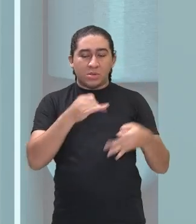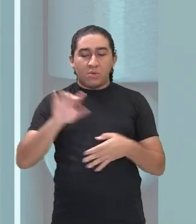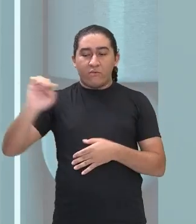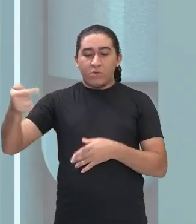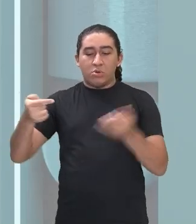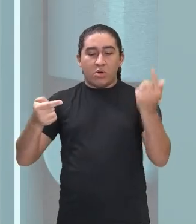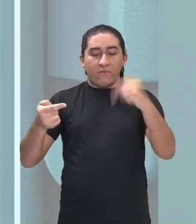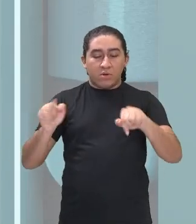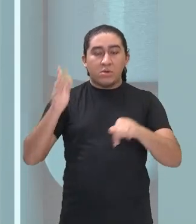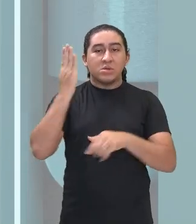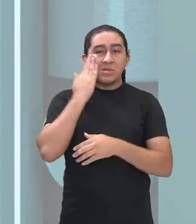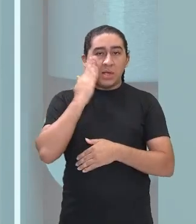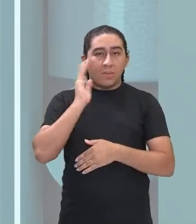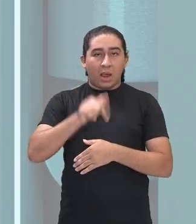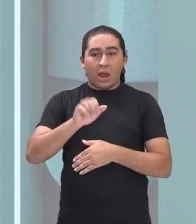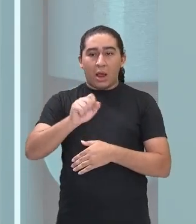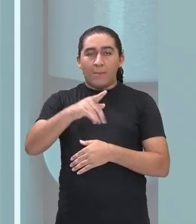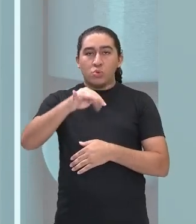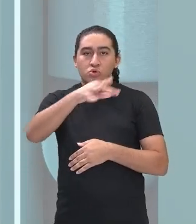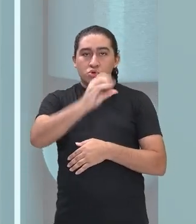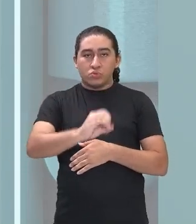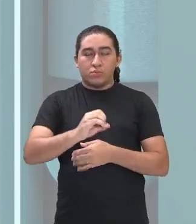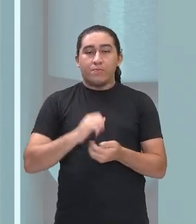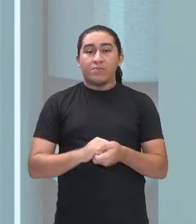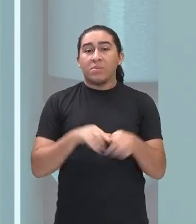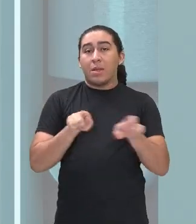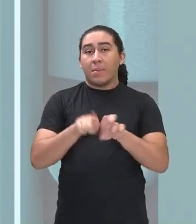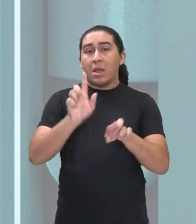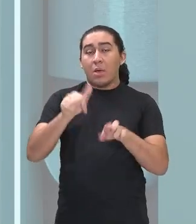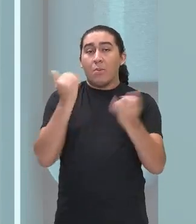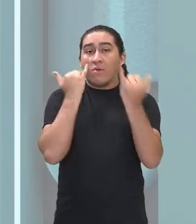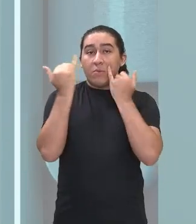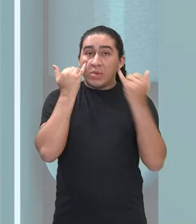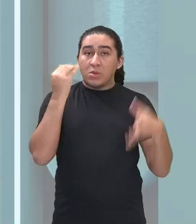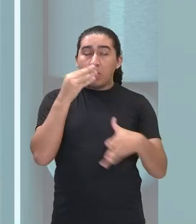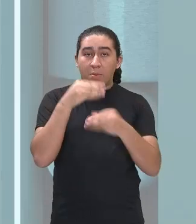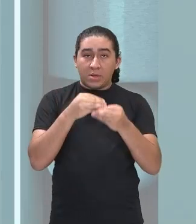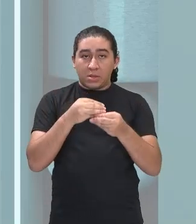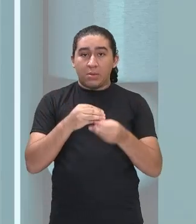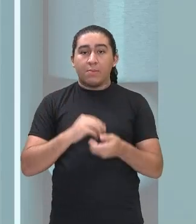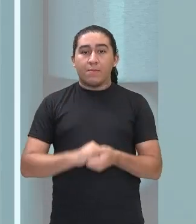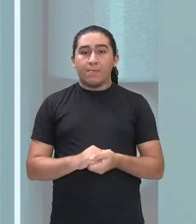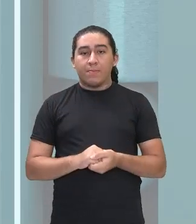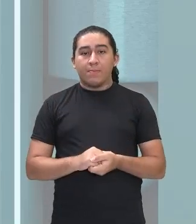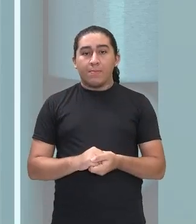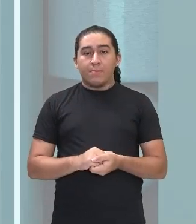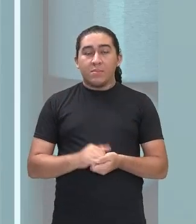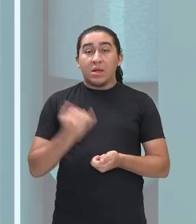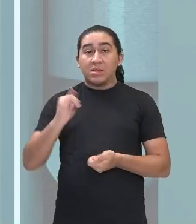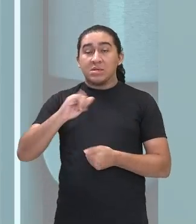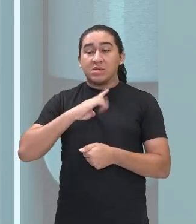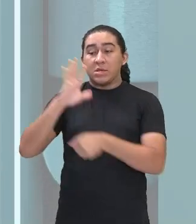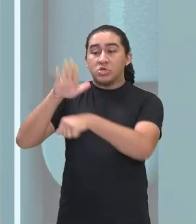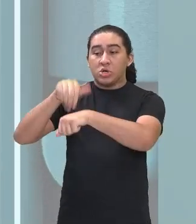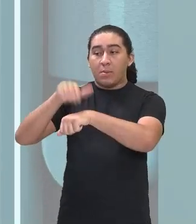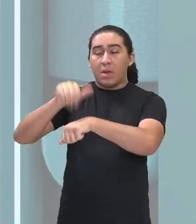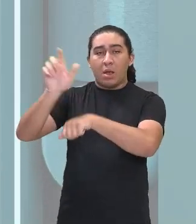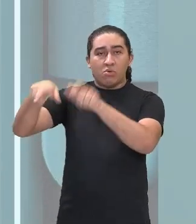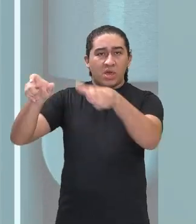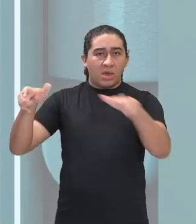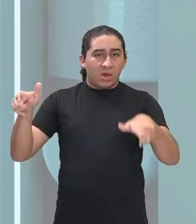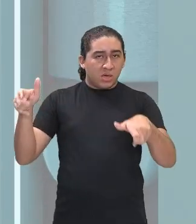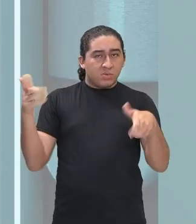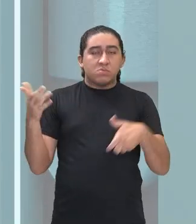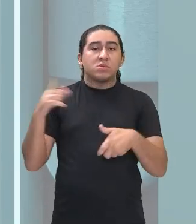vírgula, já se sabe que é um aposto, né? É uma informação a mais. Quando você quiser invocar o nome de